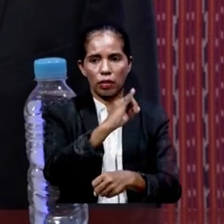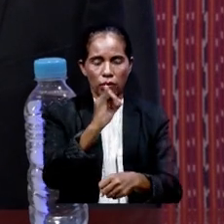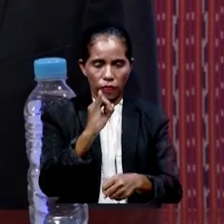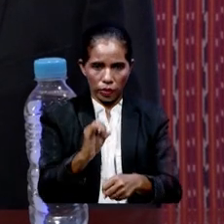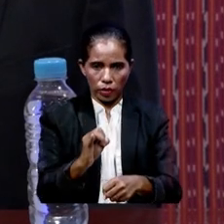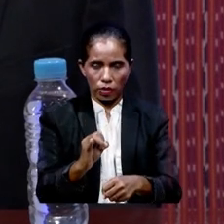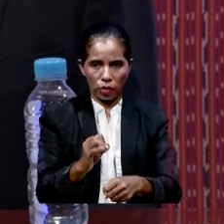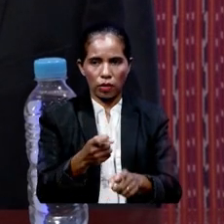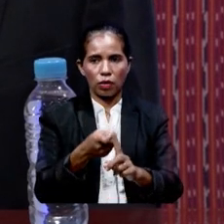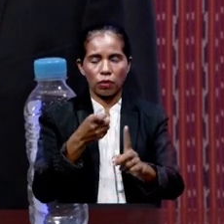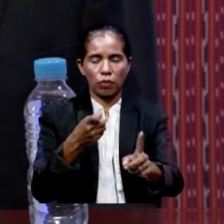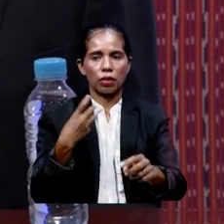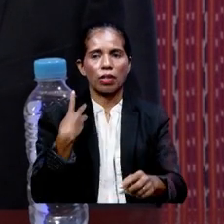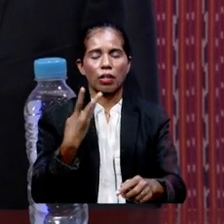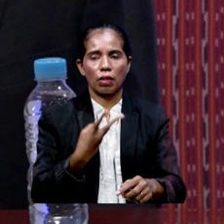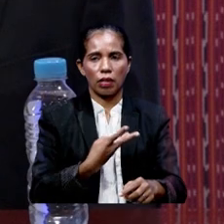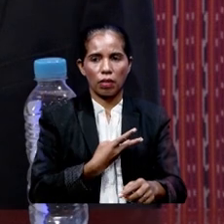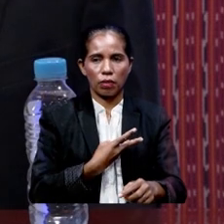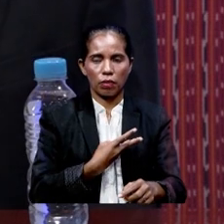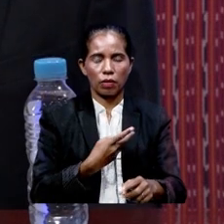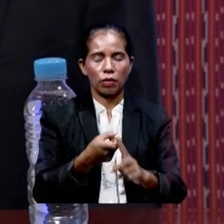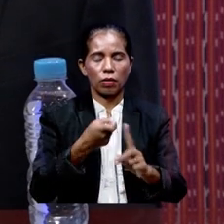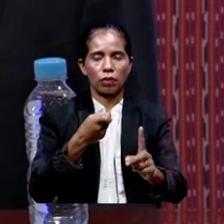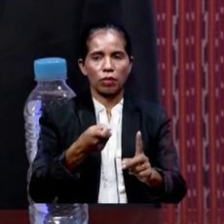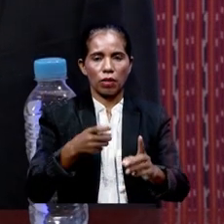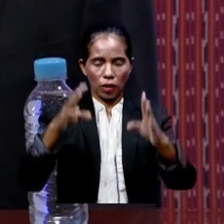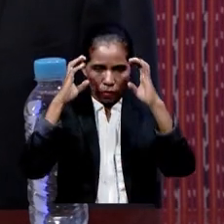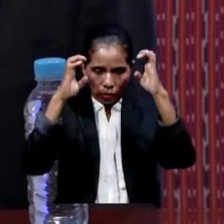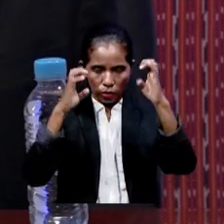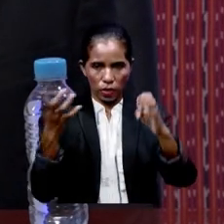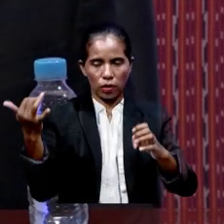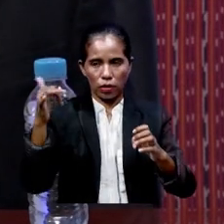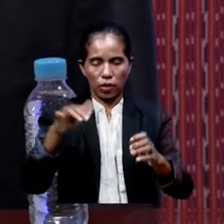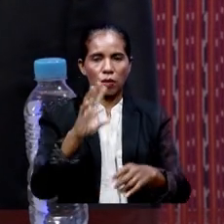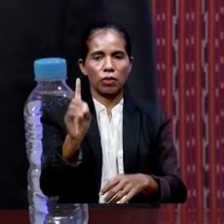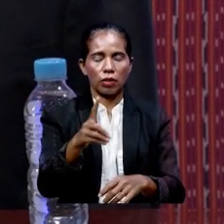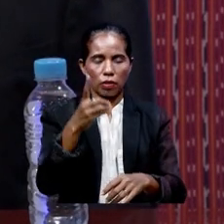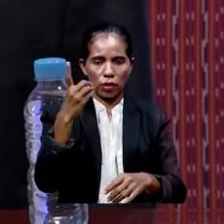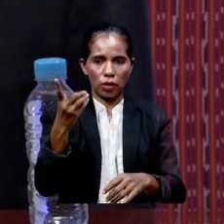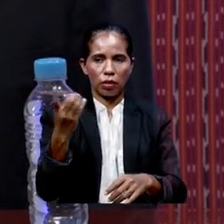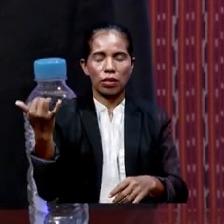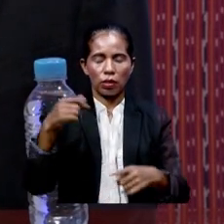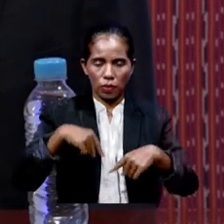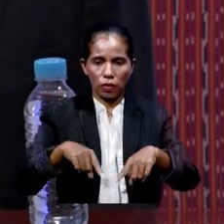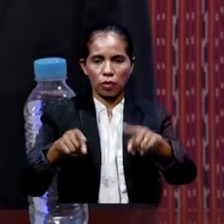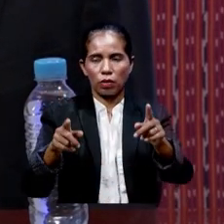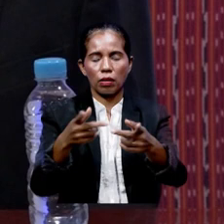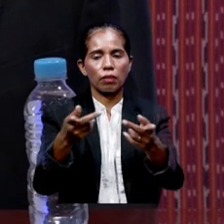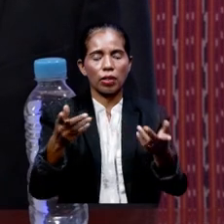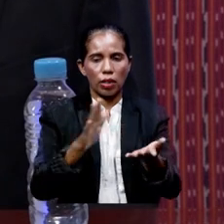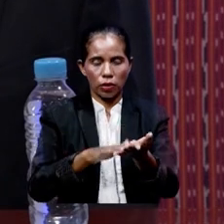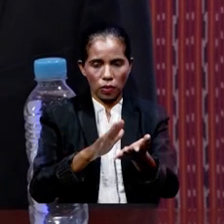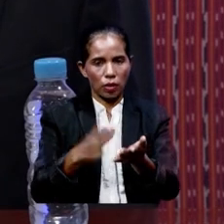investigação russo a minha inspeção geral educação união ainda estamos inspeção se irá tornar para a escola